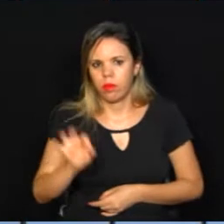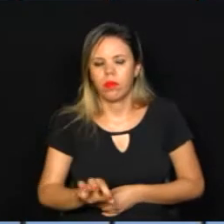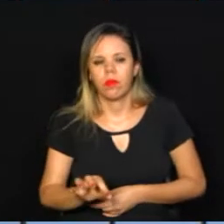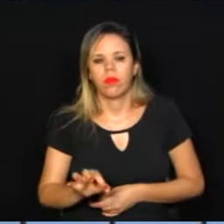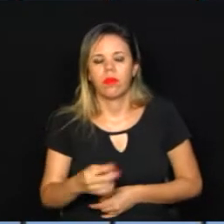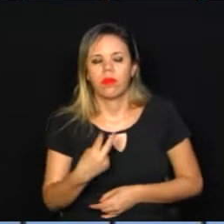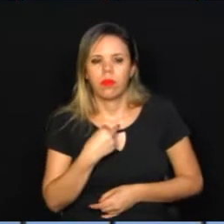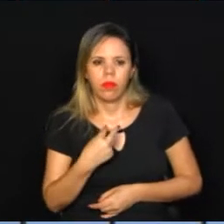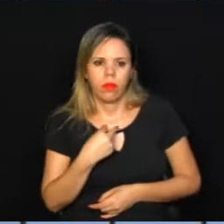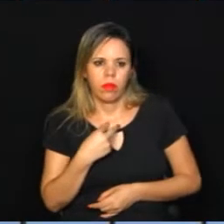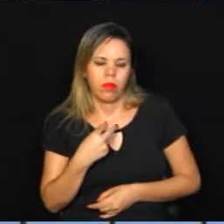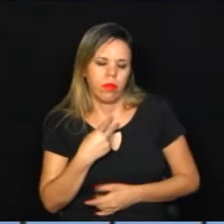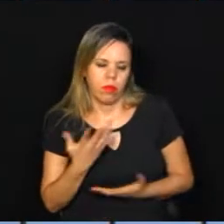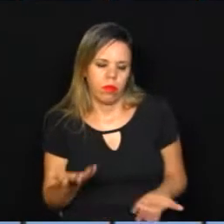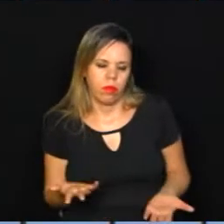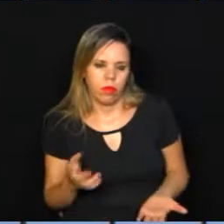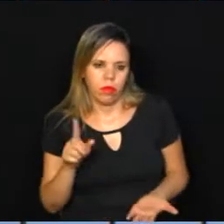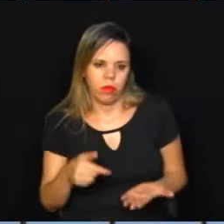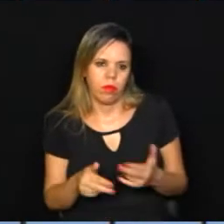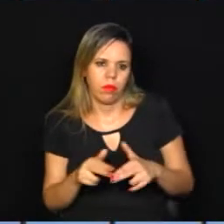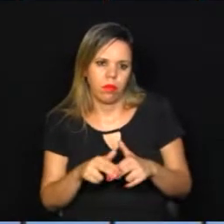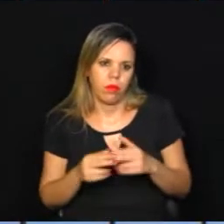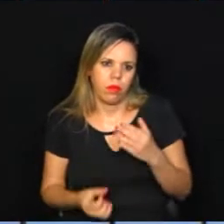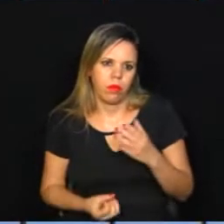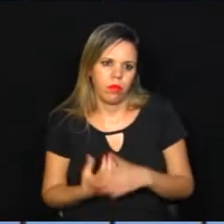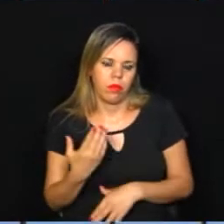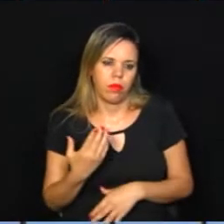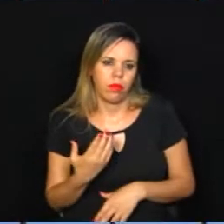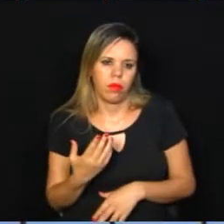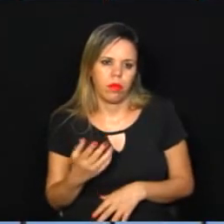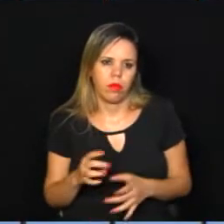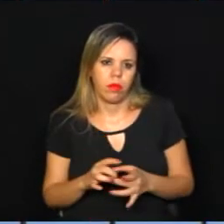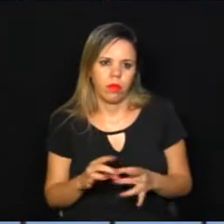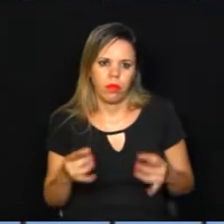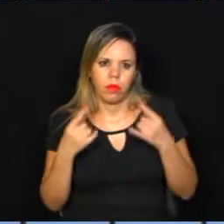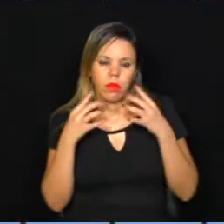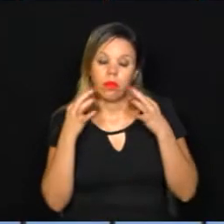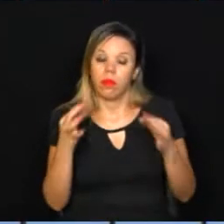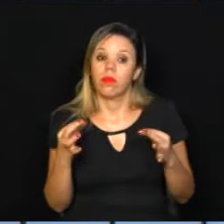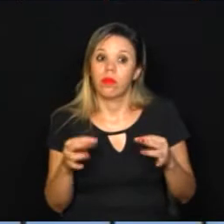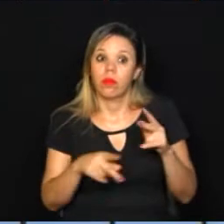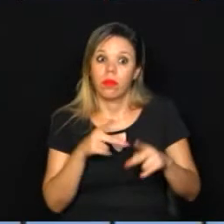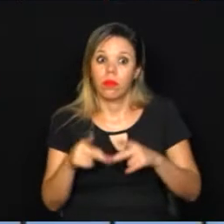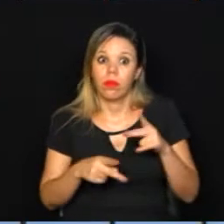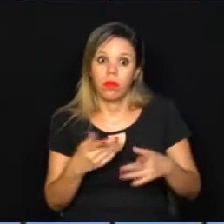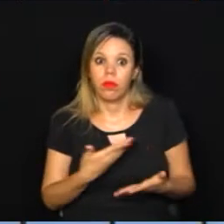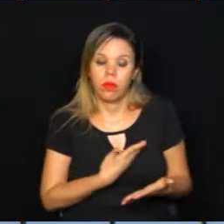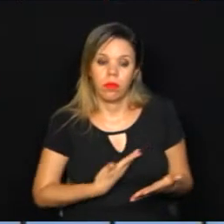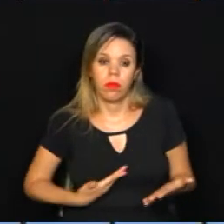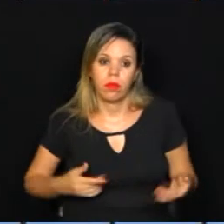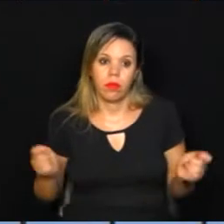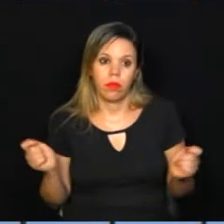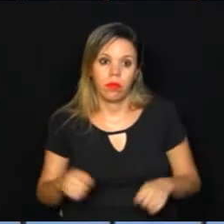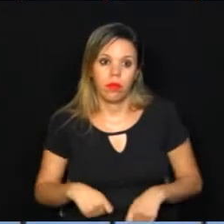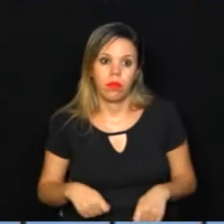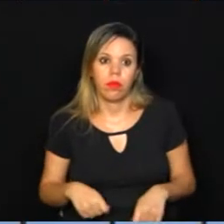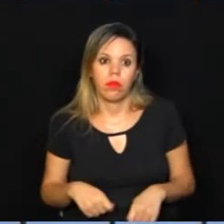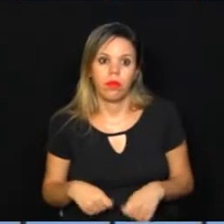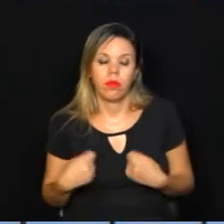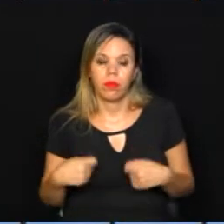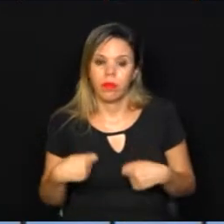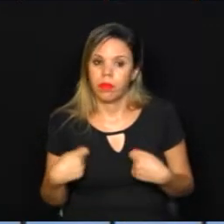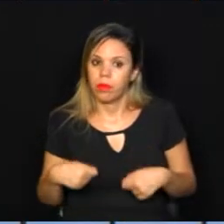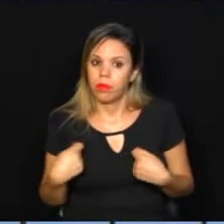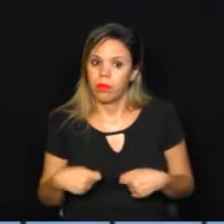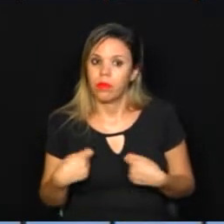de ocupação. E isso vem, inclusive, deixando bem alerta as autoridades quanto à possibilidade e à